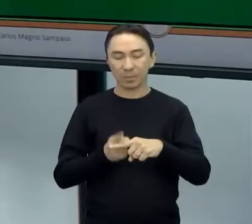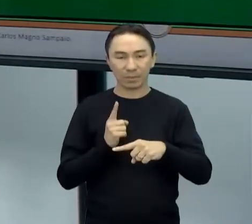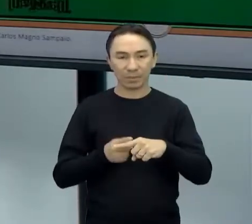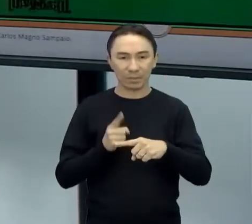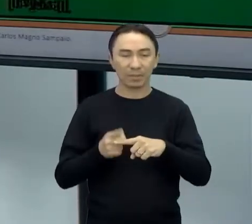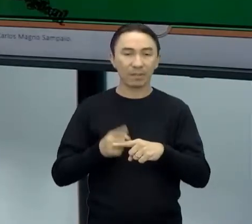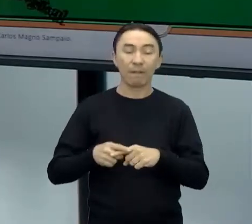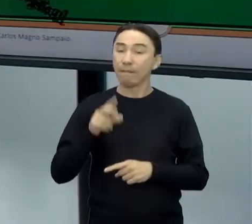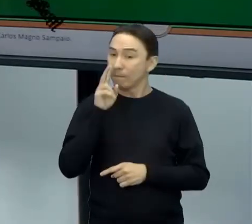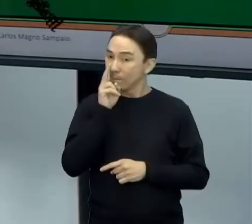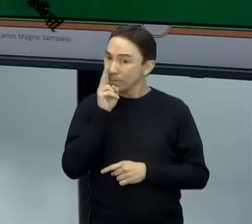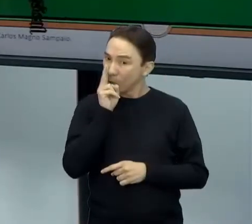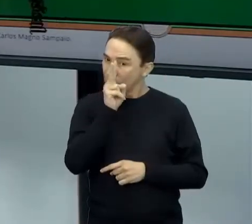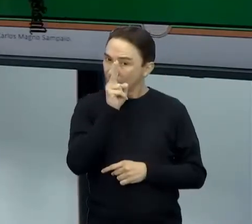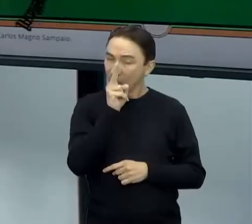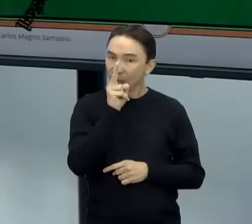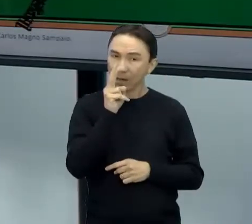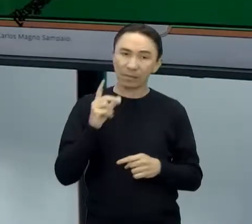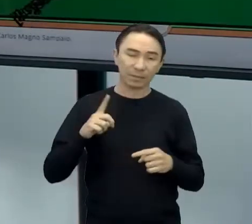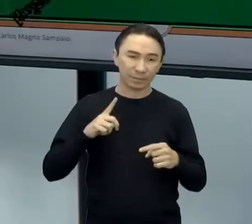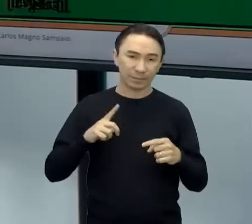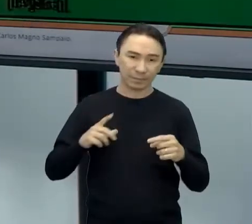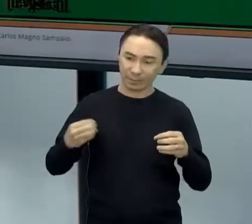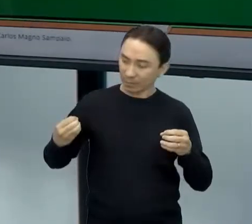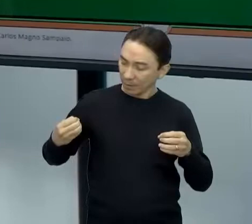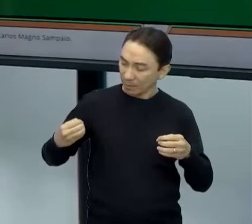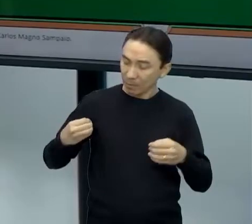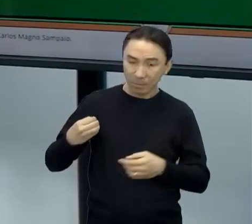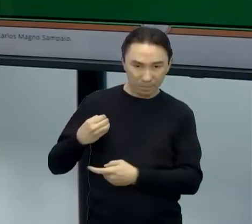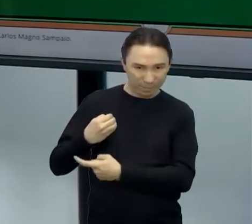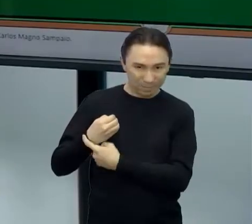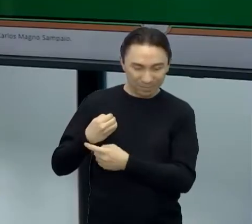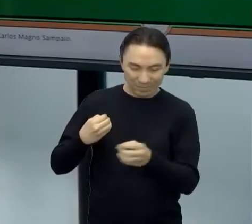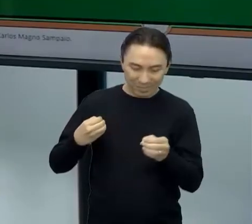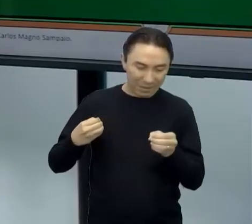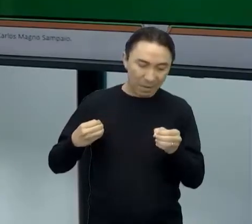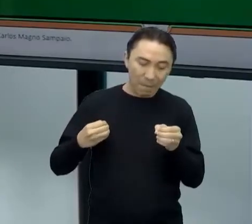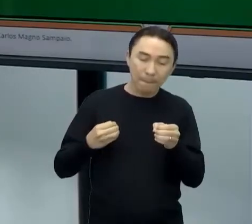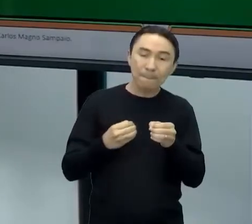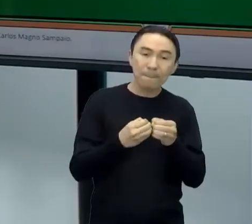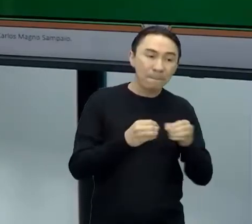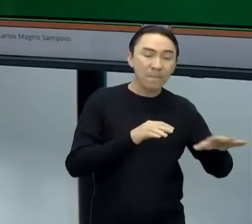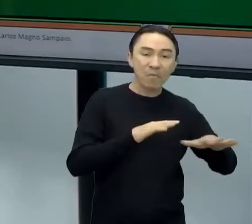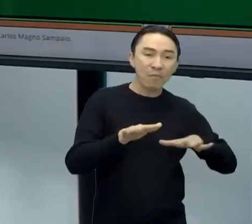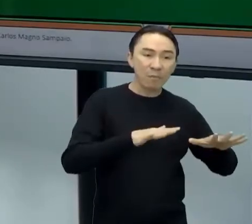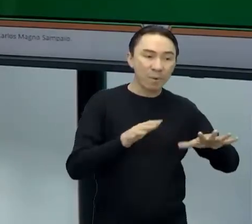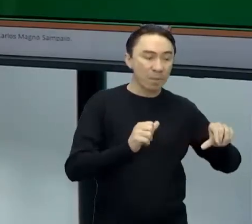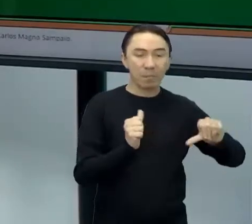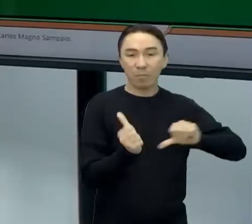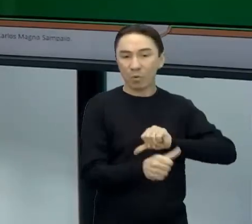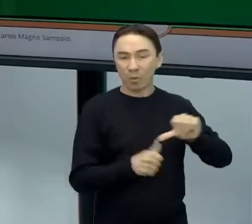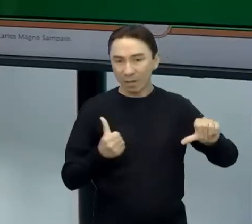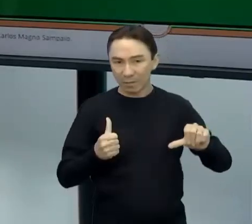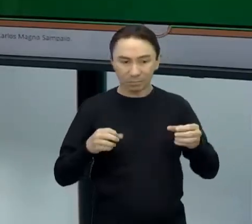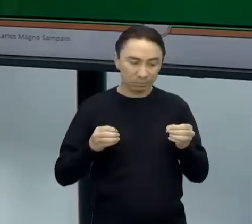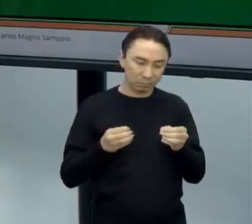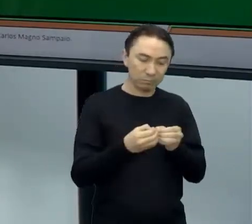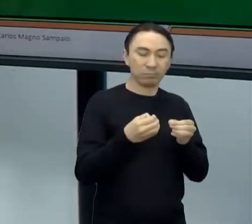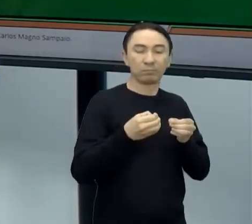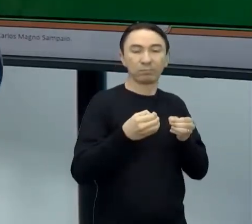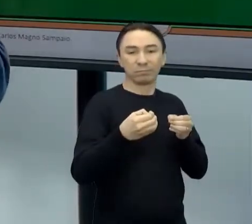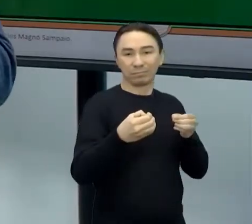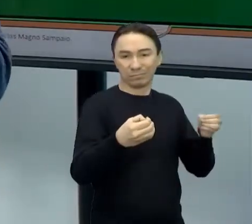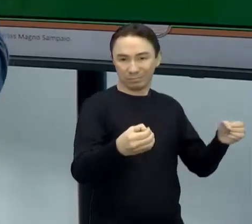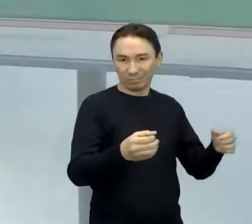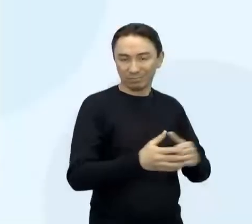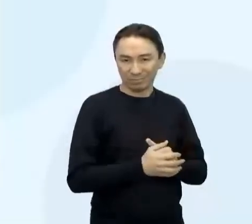aplicada que vai acabar alterando a quantidade de movimento. E enquanto tem essa interação entre uma bola com outra, agora